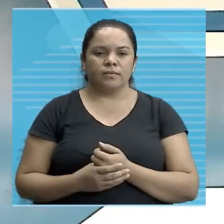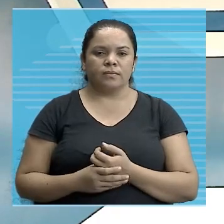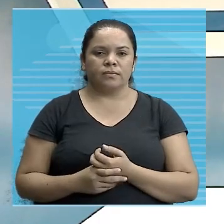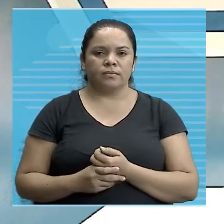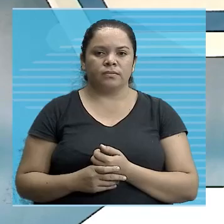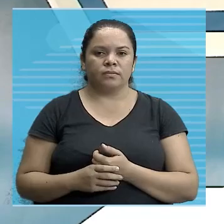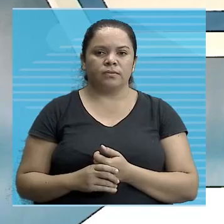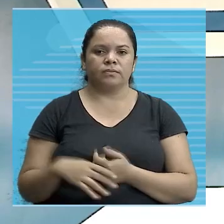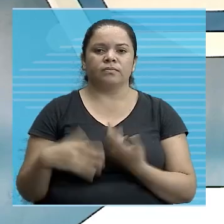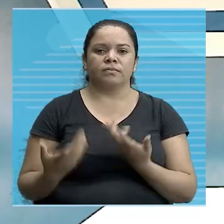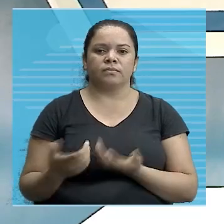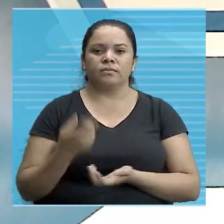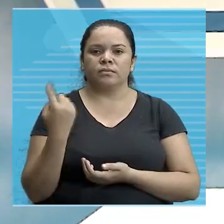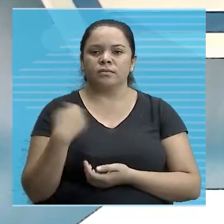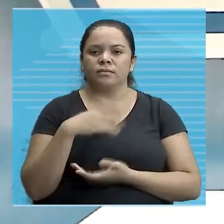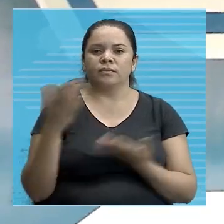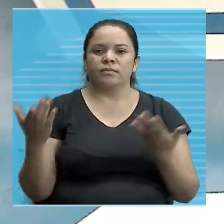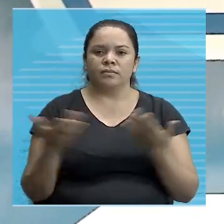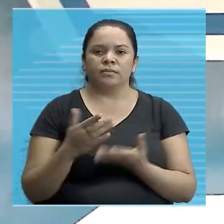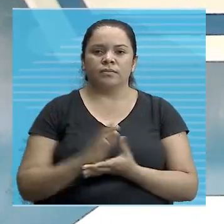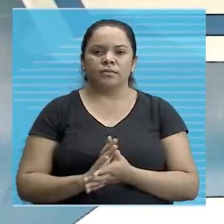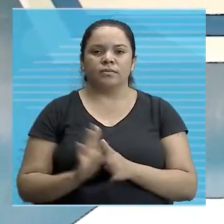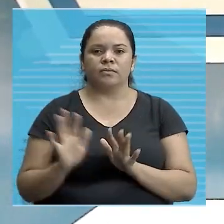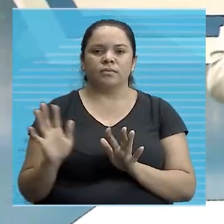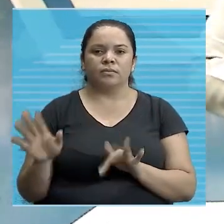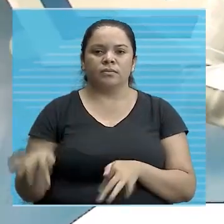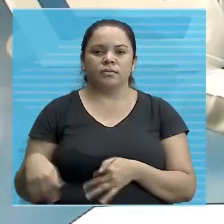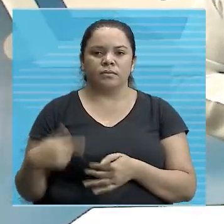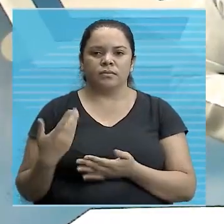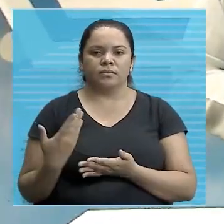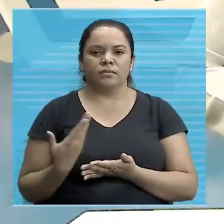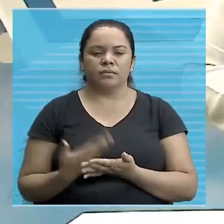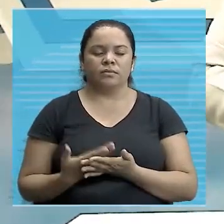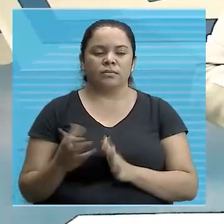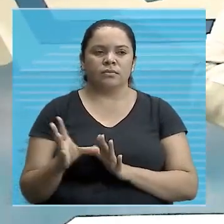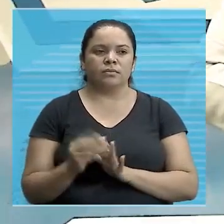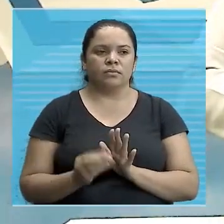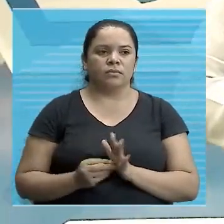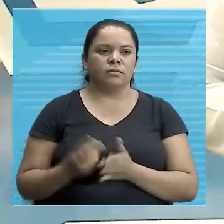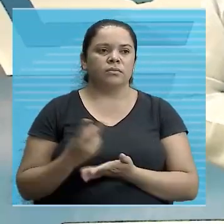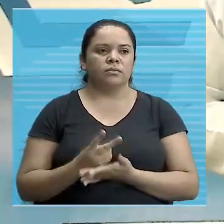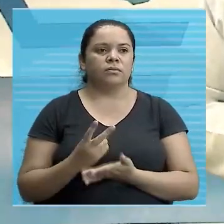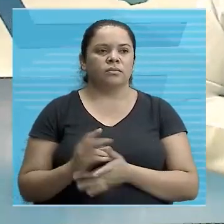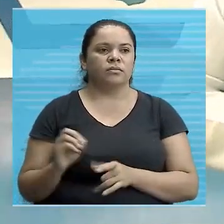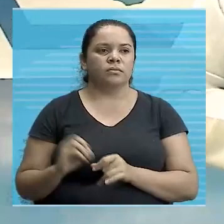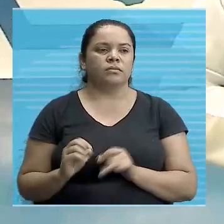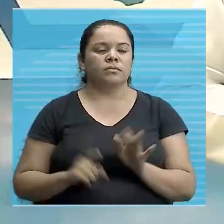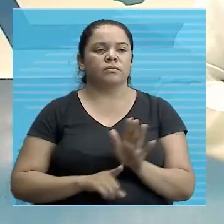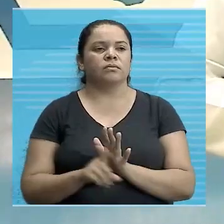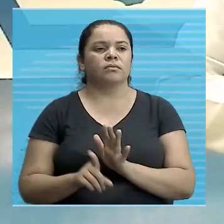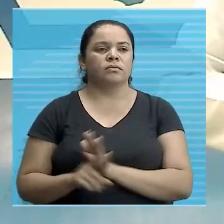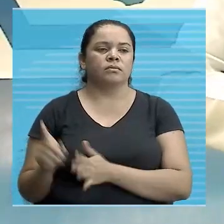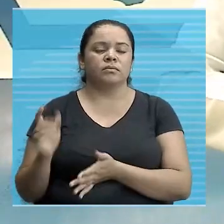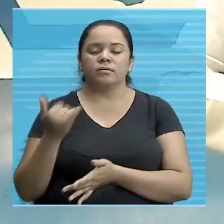Beleza, galera, nós vamos agora, quando a gente termina o nosso conteúdo, você sabe que a gente sempre faz questões, justamente para poder